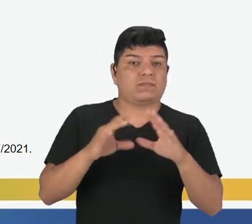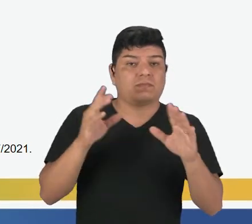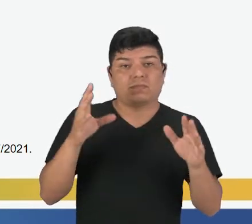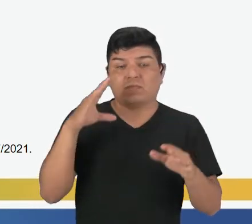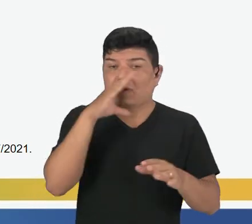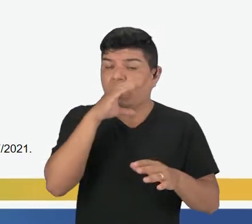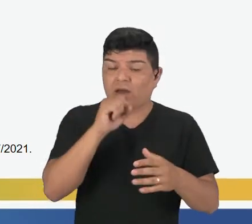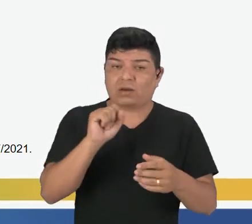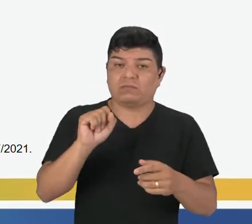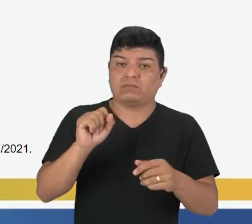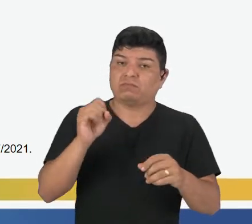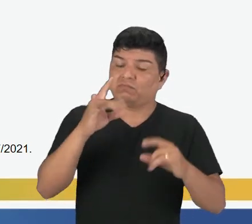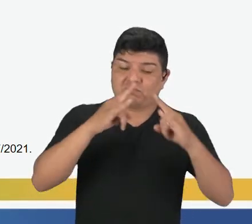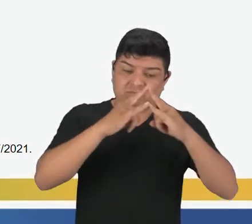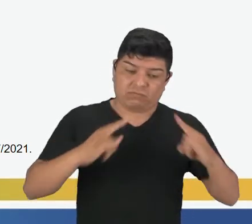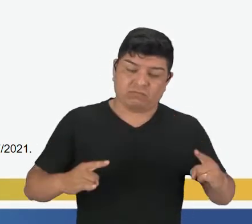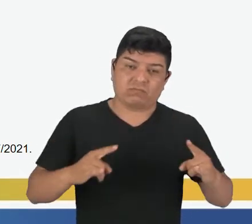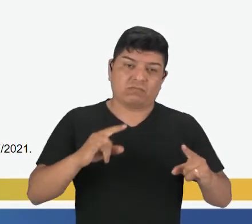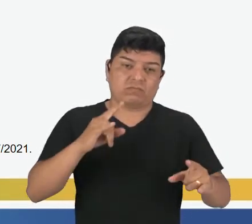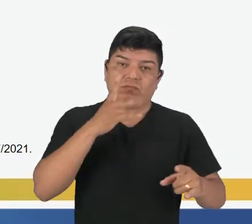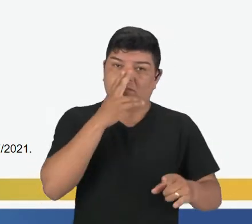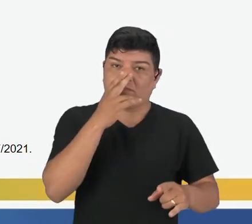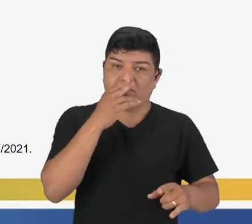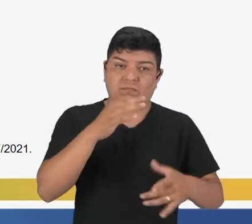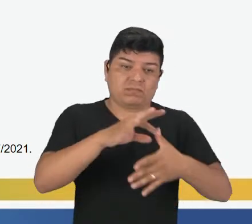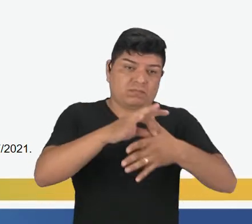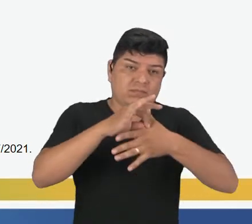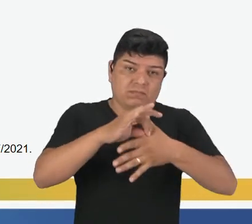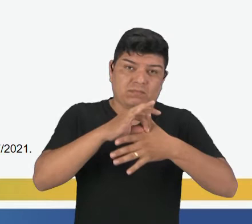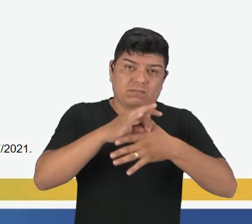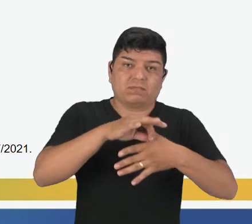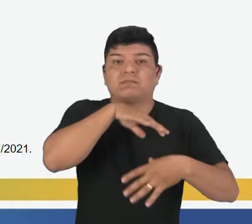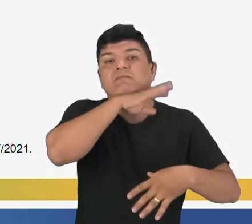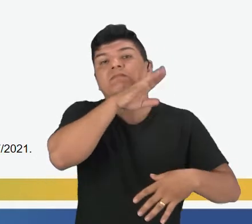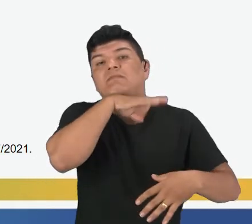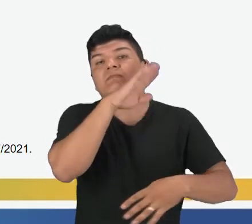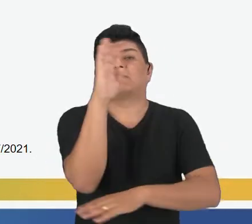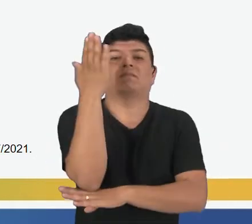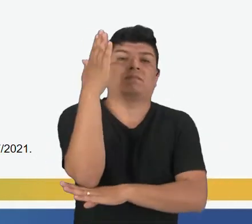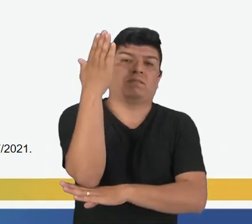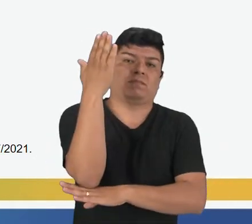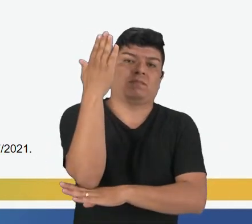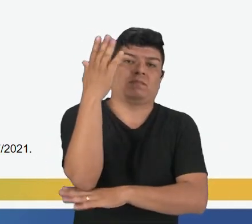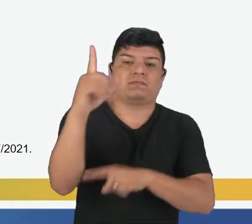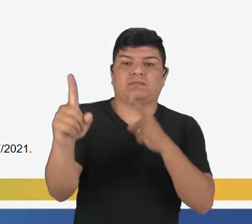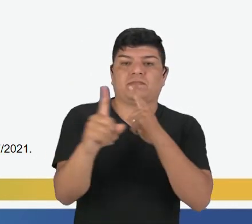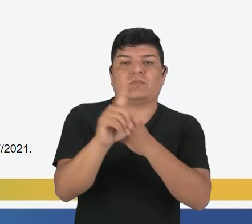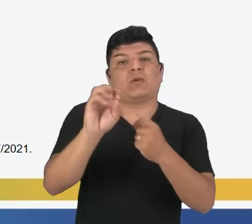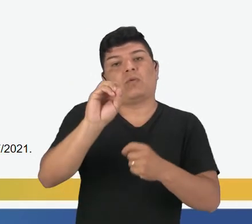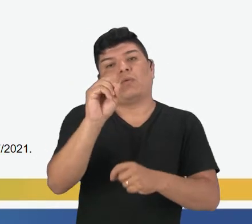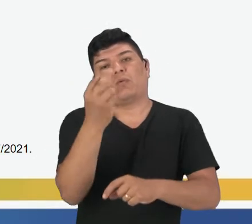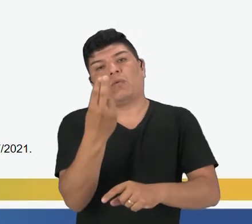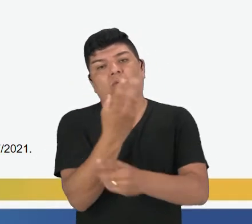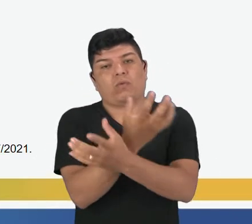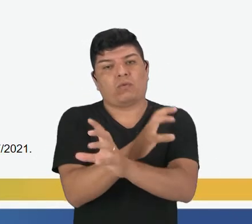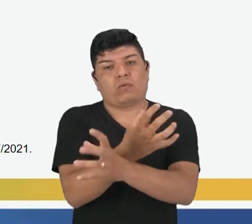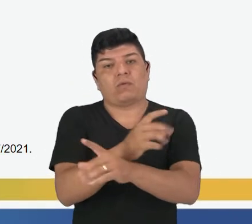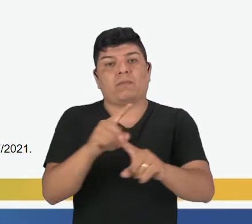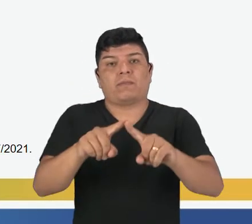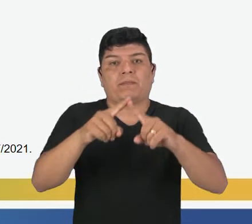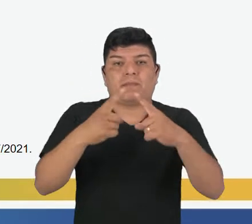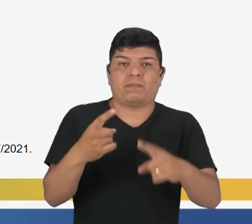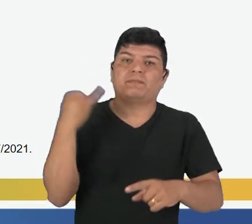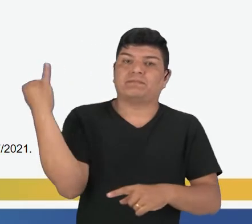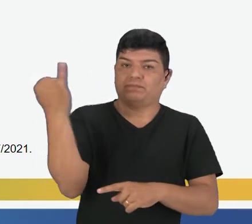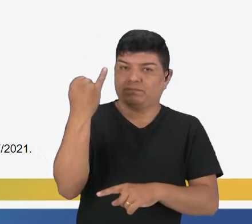provisórias. Eram tendas feitas com peles de animais e gravetos ou ossos. Mas uma coisa era